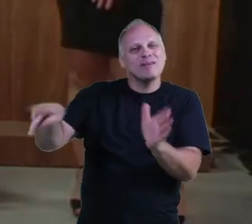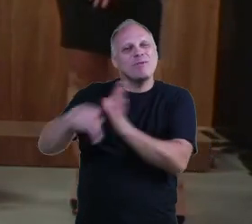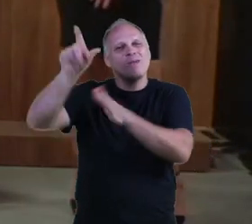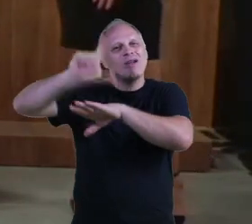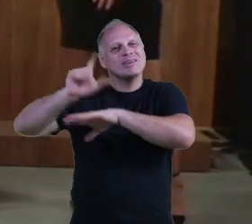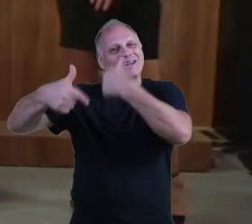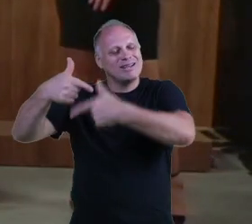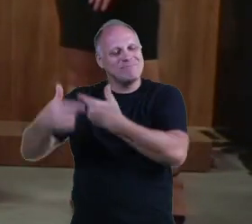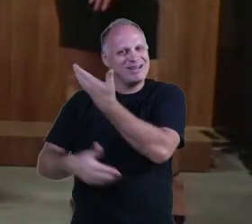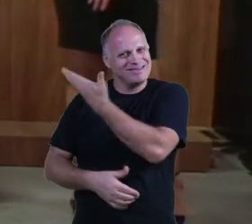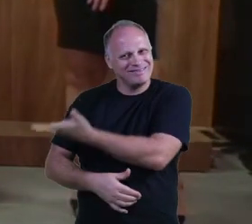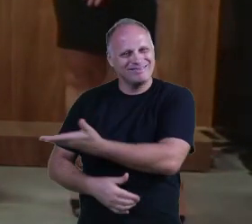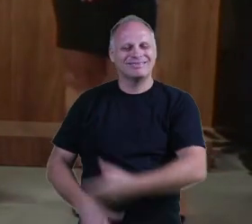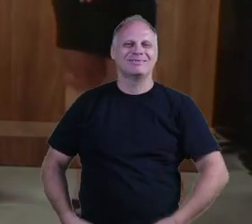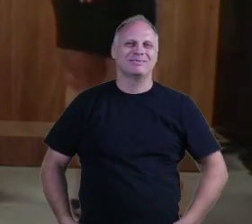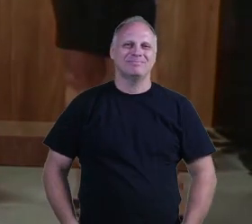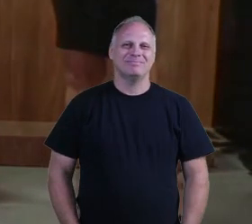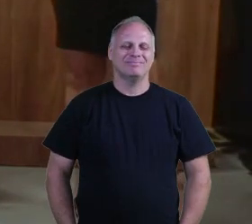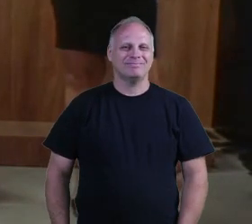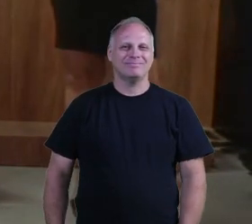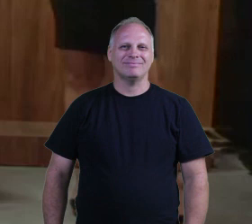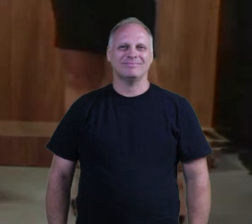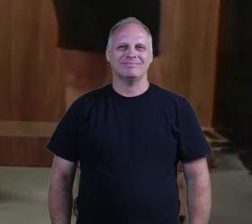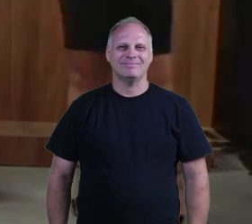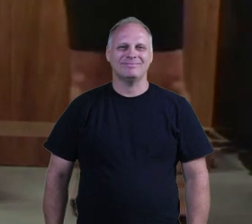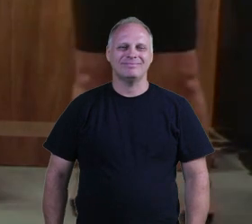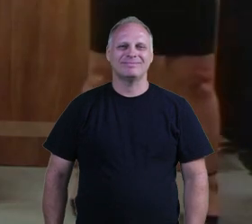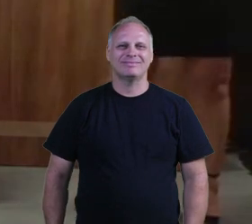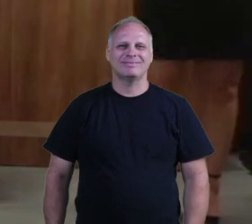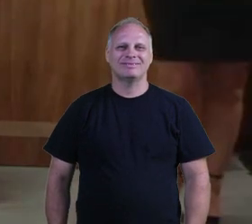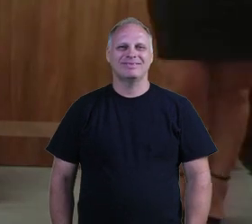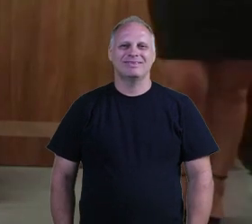roupa para ela poder sambar aqui hoje também, que é lá da loja que ela trabalha.